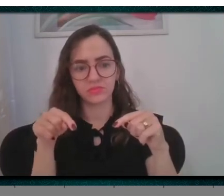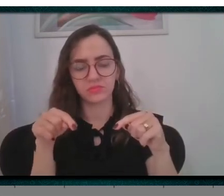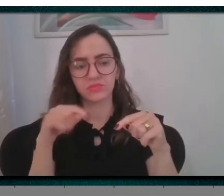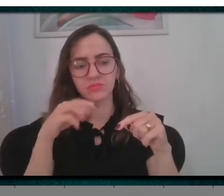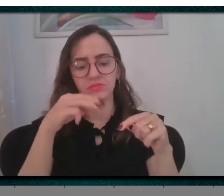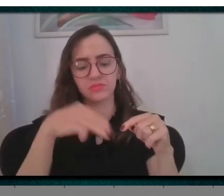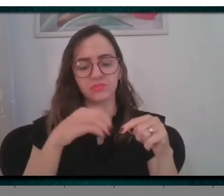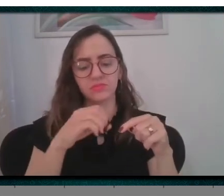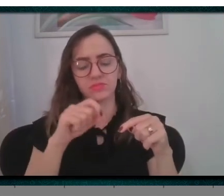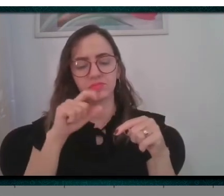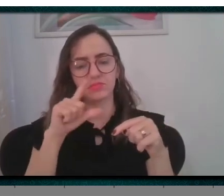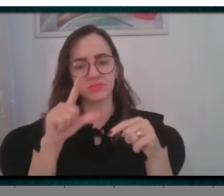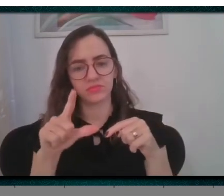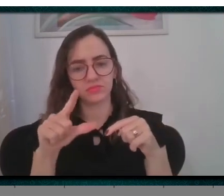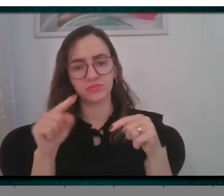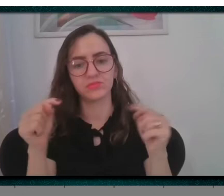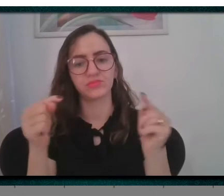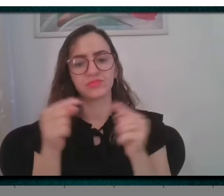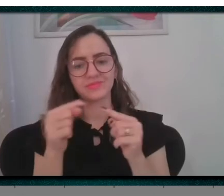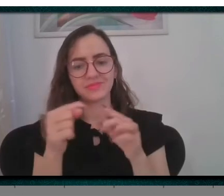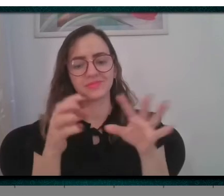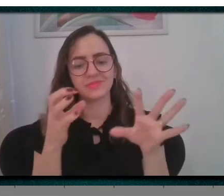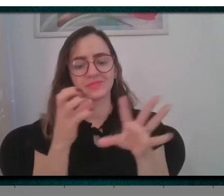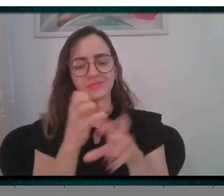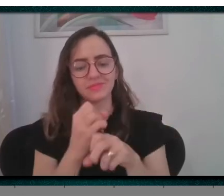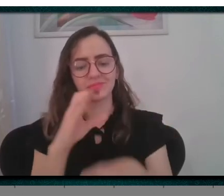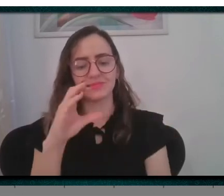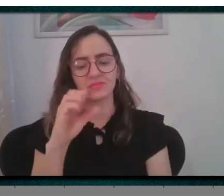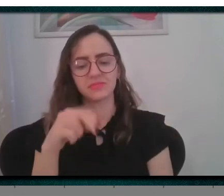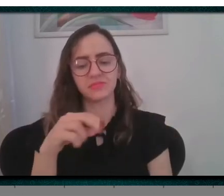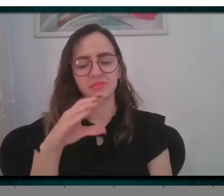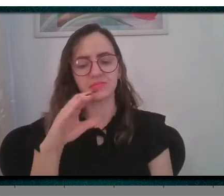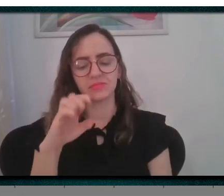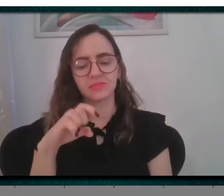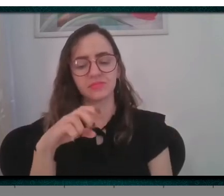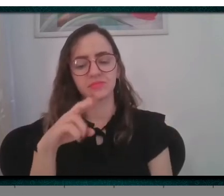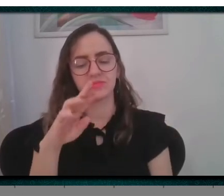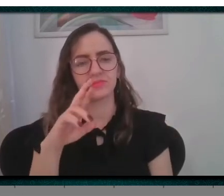É concentração, tá bom? Isso daqui é